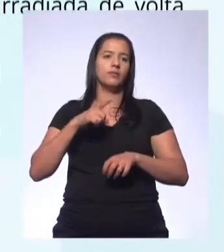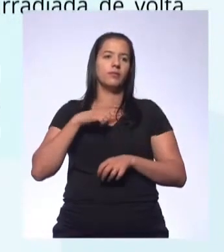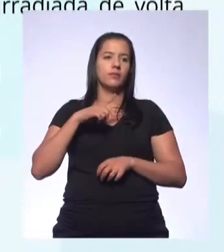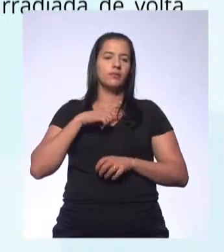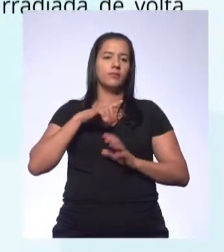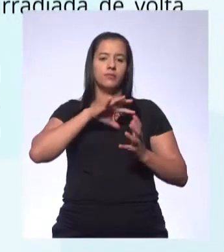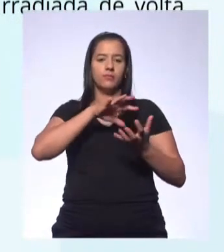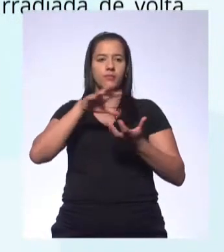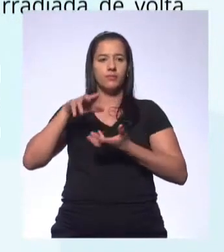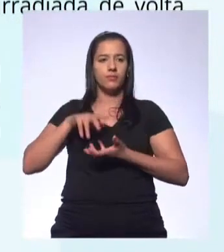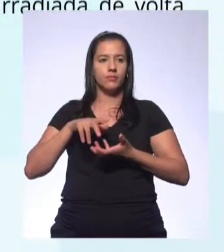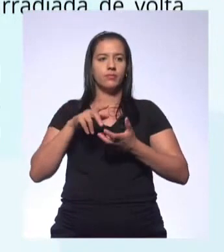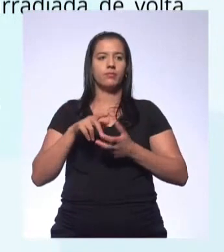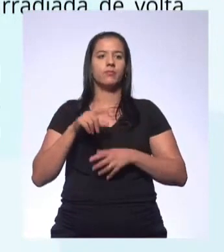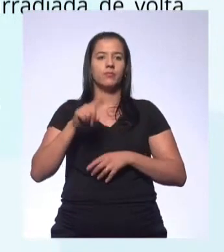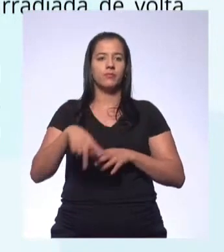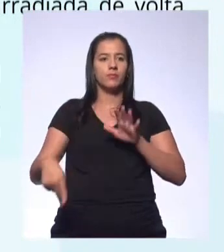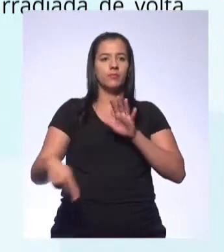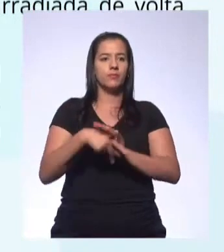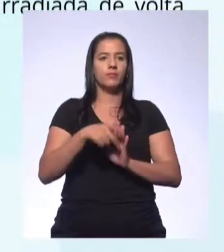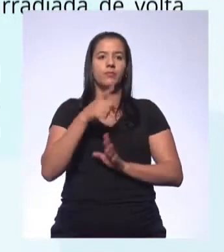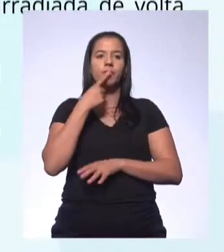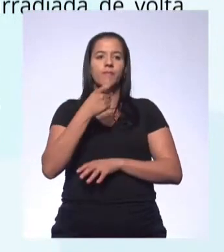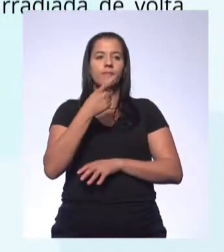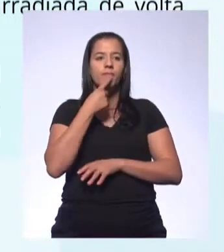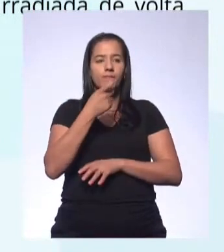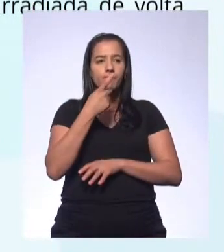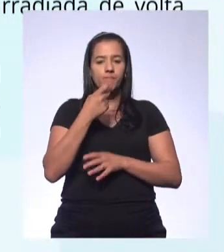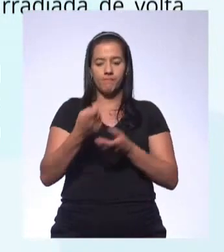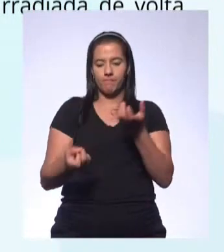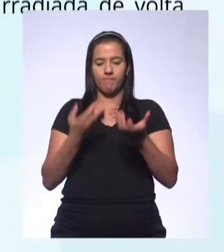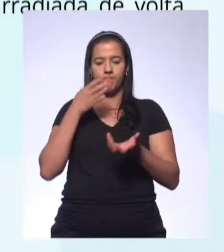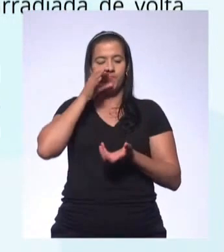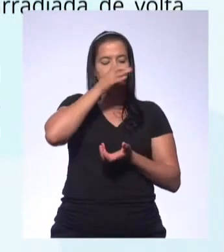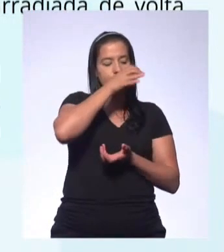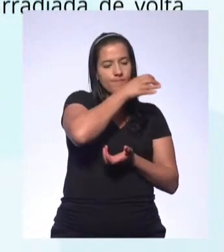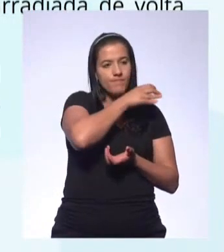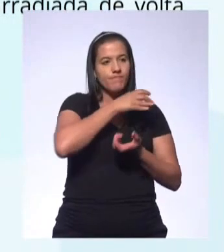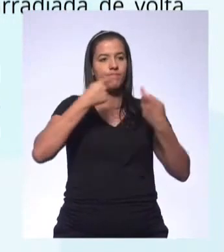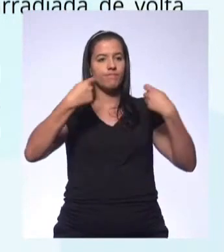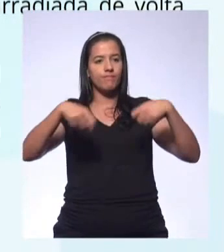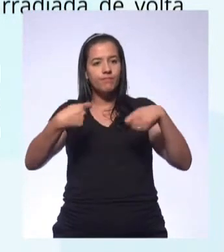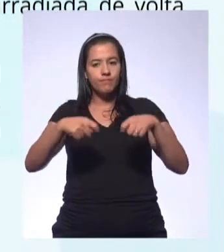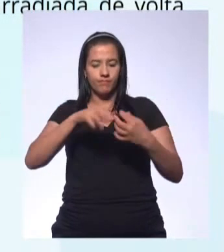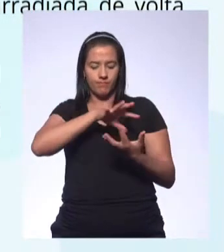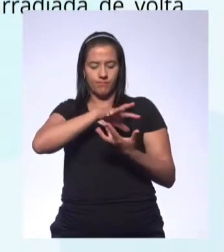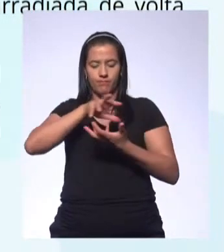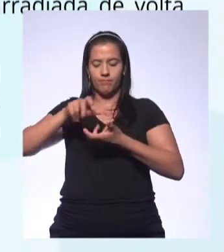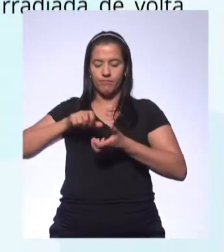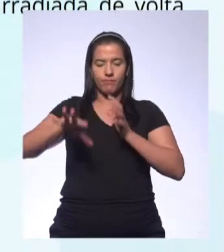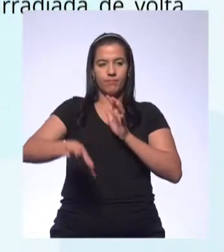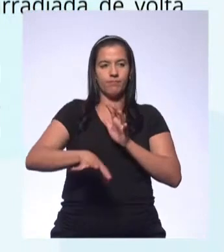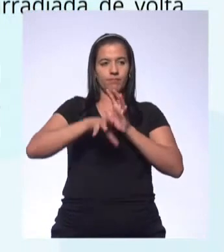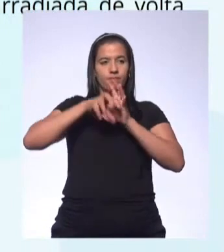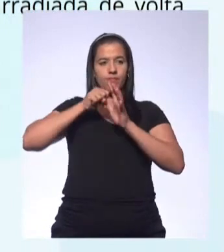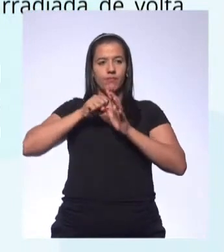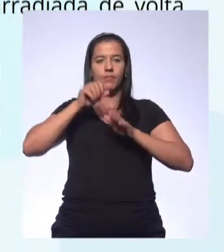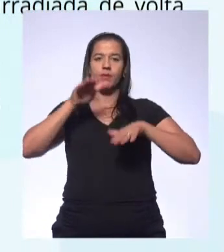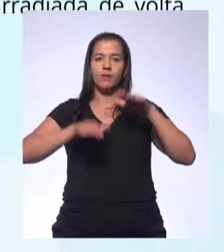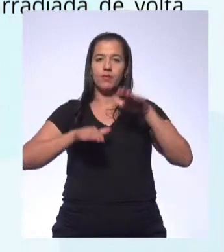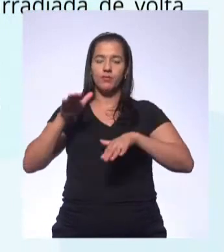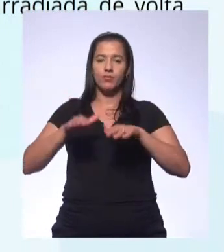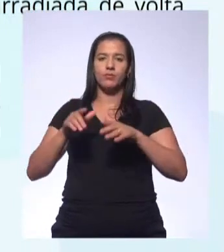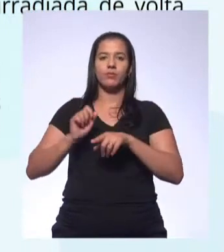radiação infravermelha, percebida como calor, é emitida pela superfície terrestre e absorvida por determinados